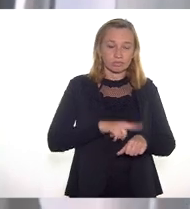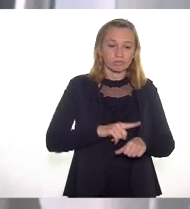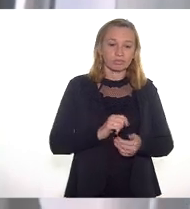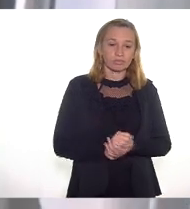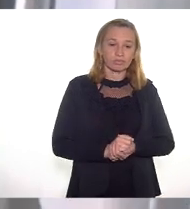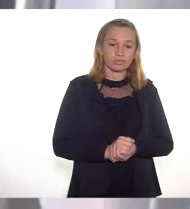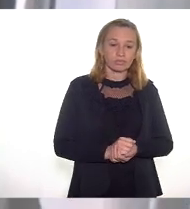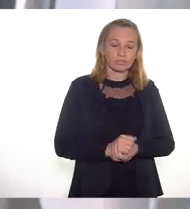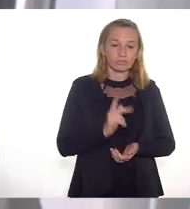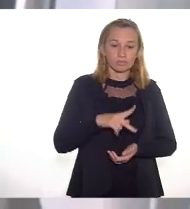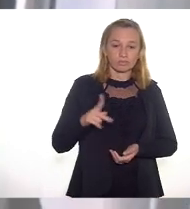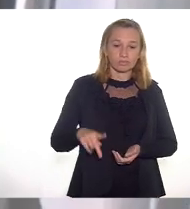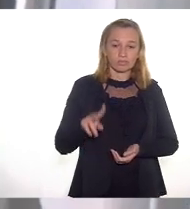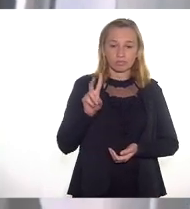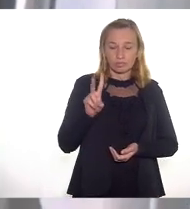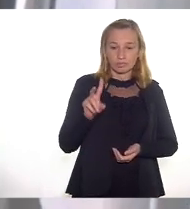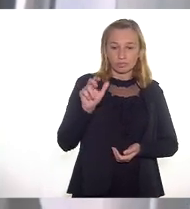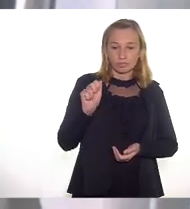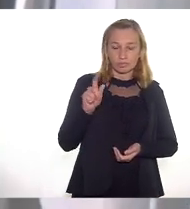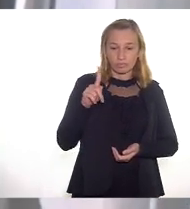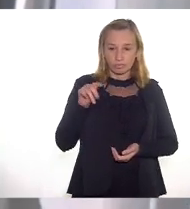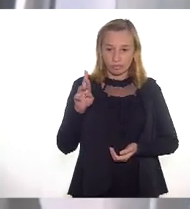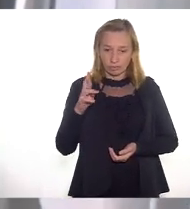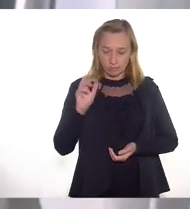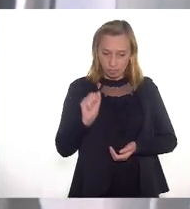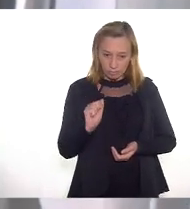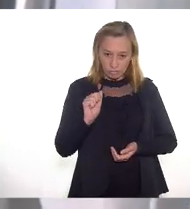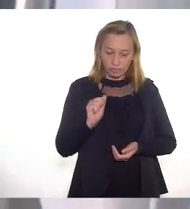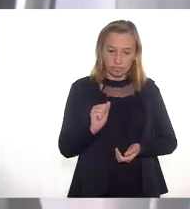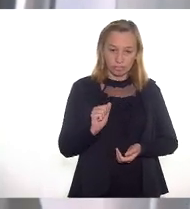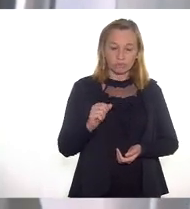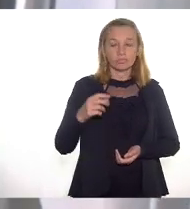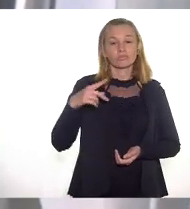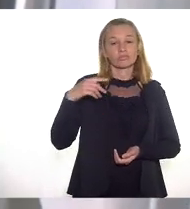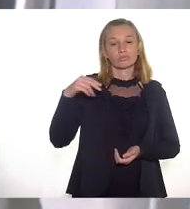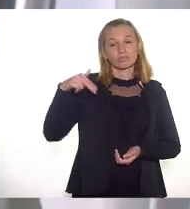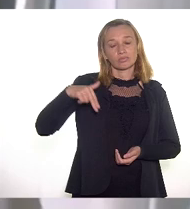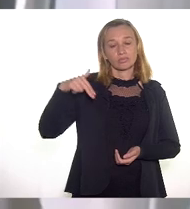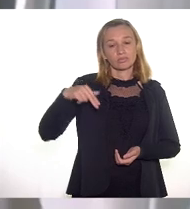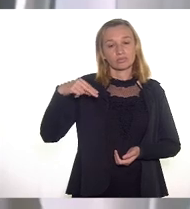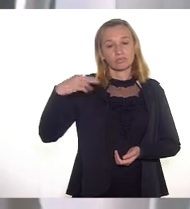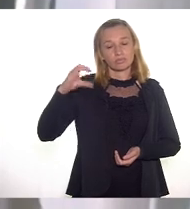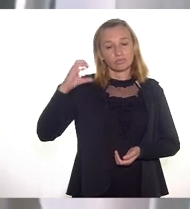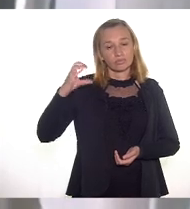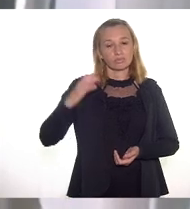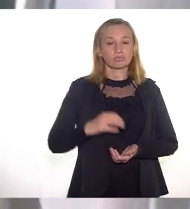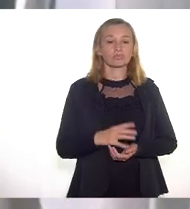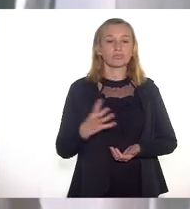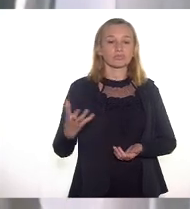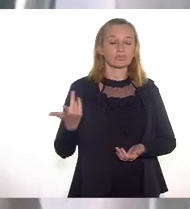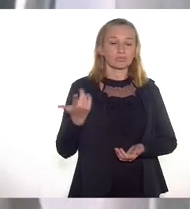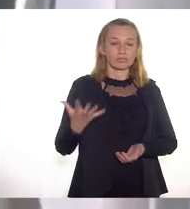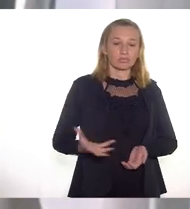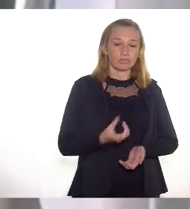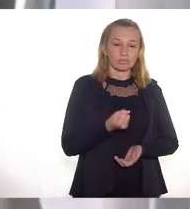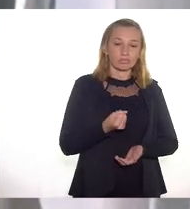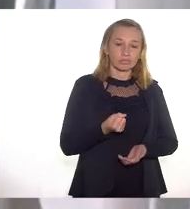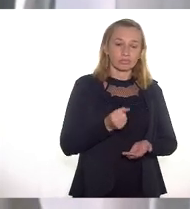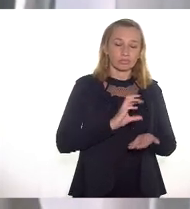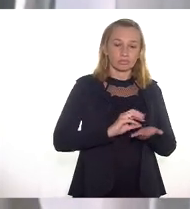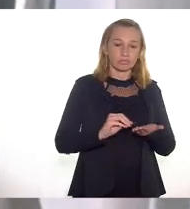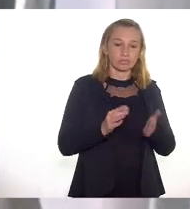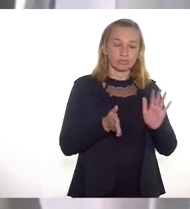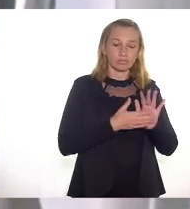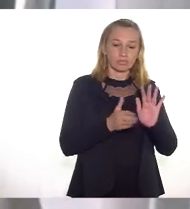e a professora Valquíria Niterói, minha querida amiga vereadora do PCdoB de Niterói, recuperou essa pauta e está propondo